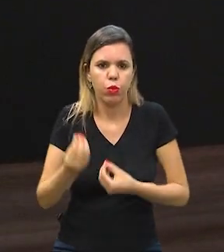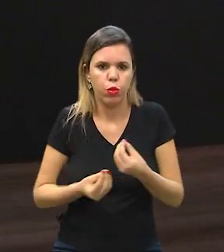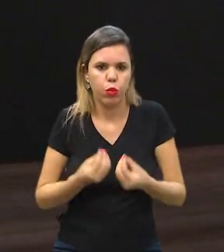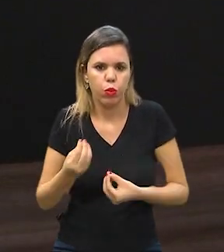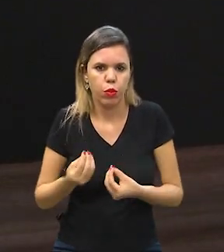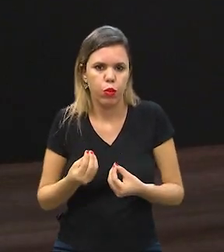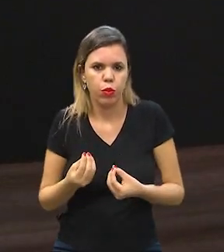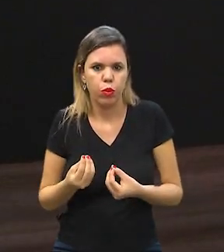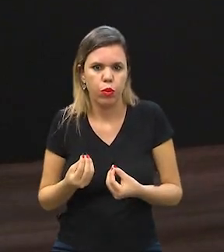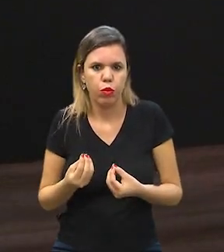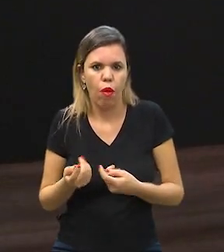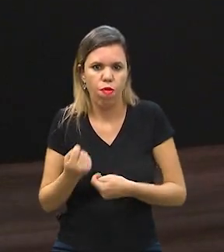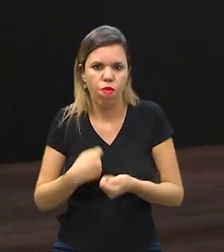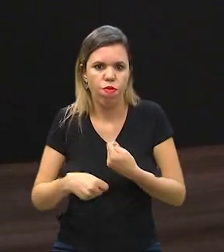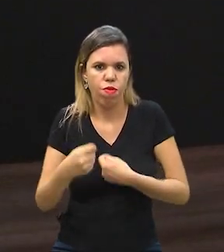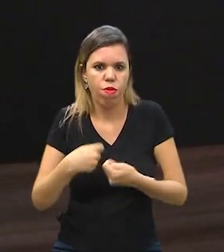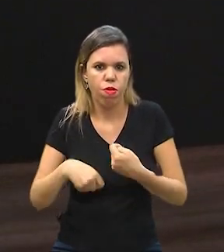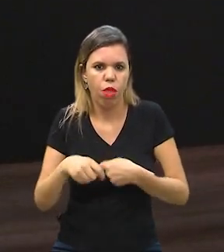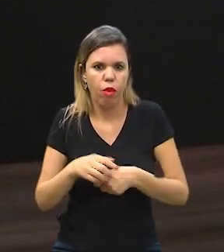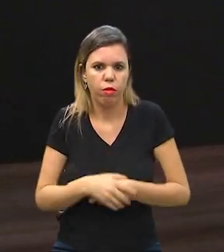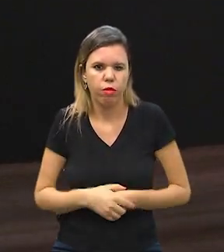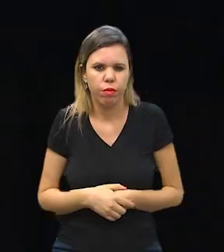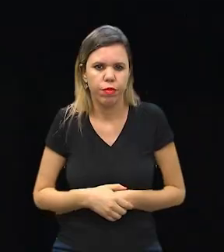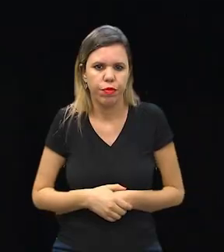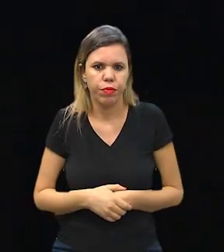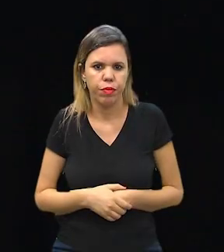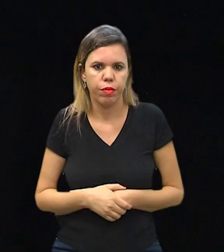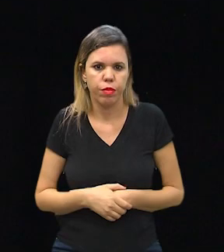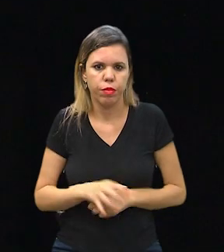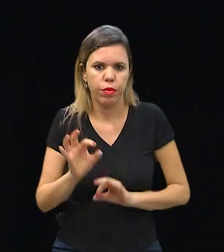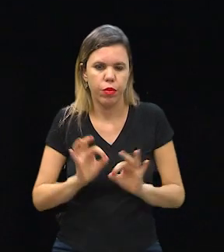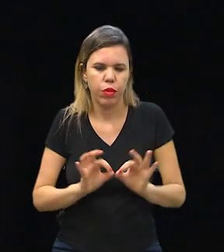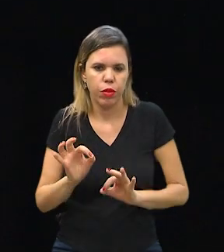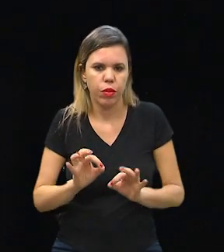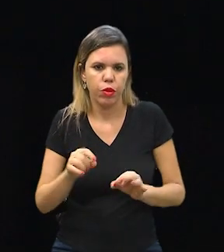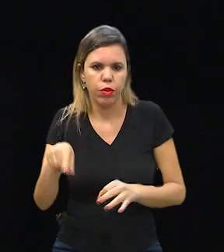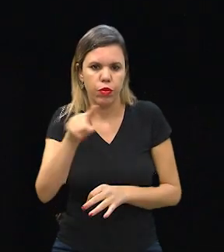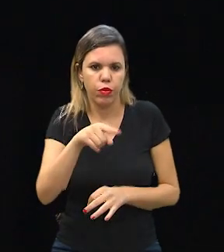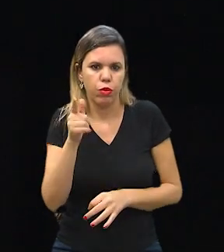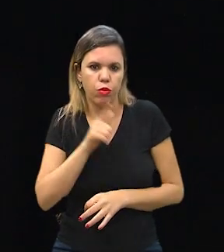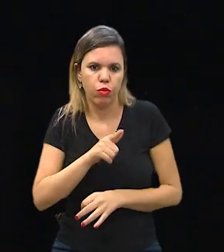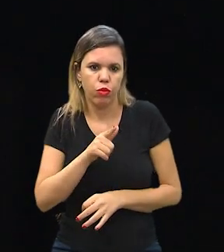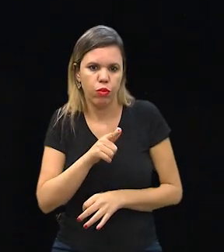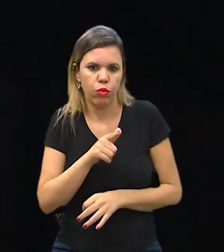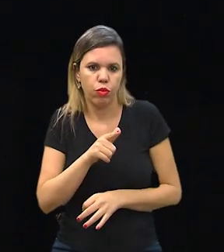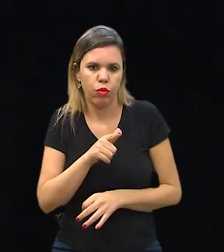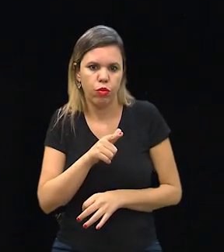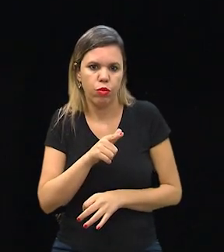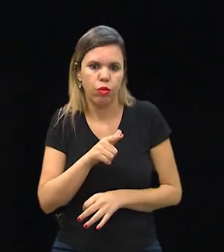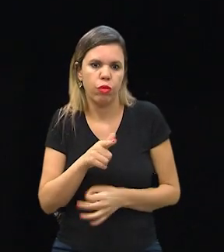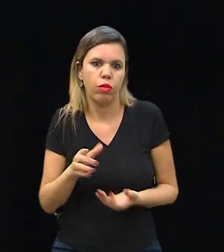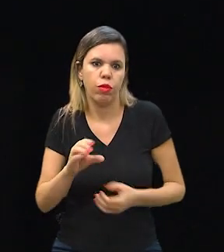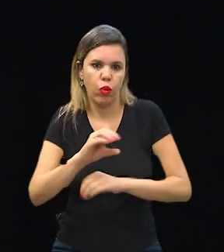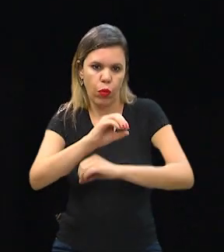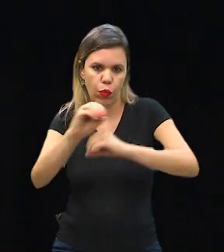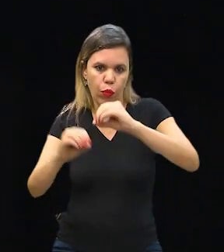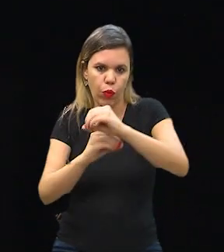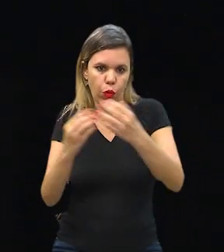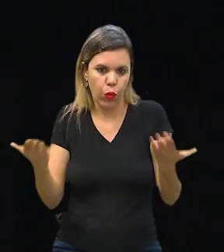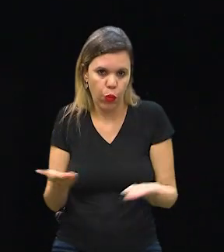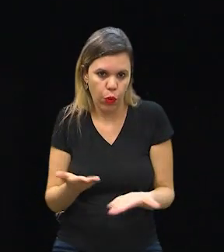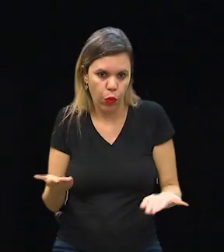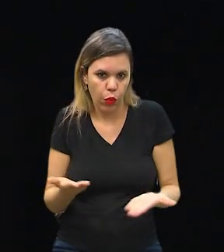como um negócio e formatar. Inclusive vocês conseguiram um aporte da FEAC, hoje